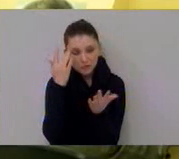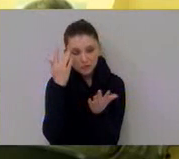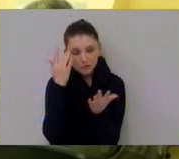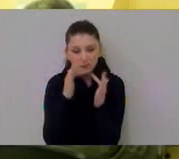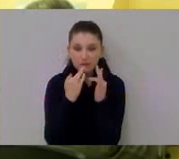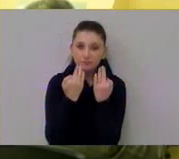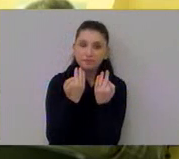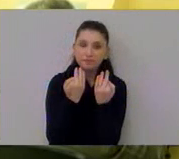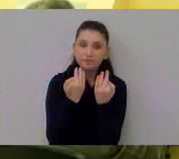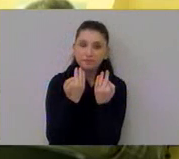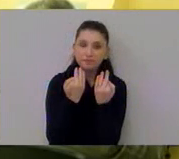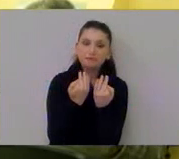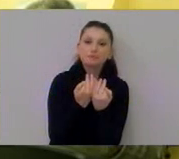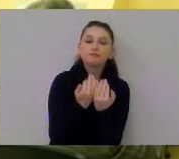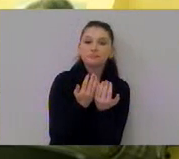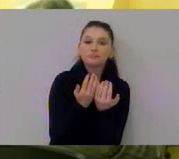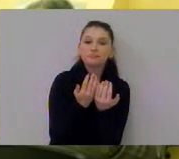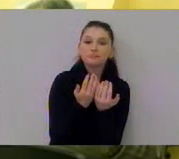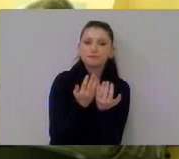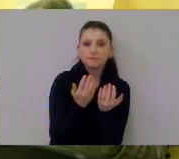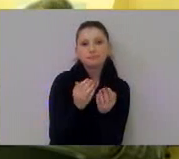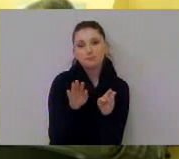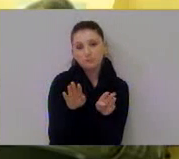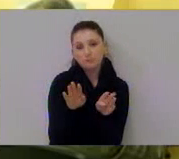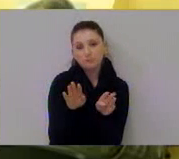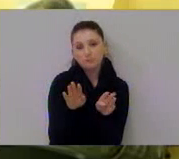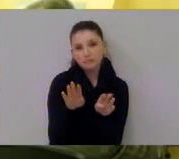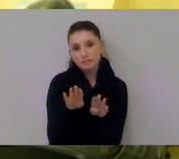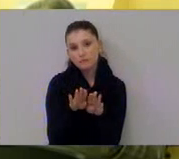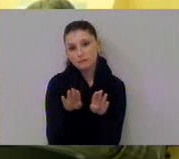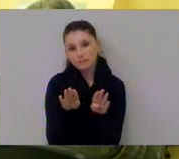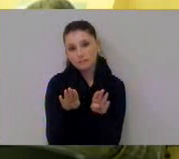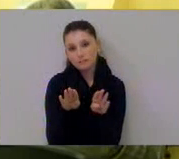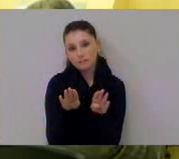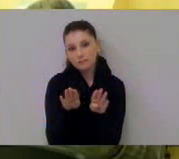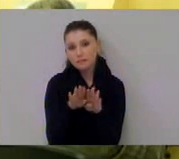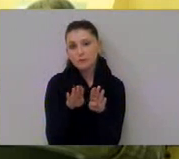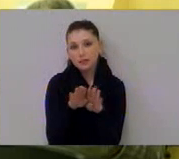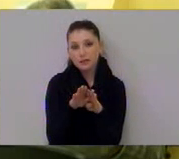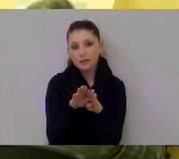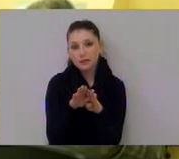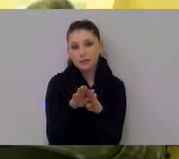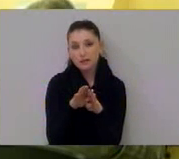puderam estar lá, prestar